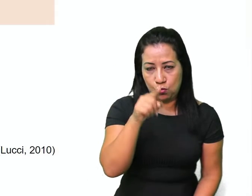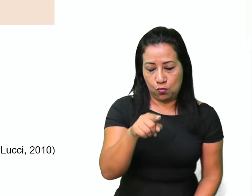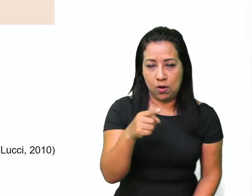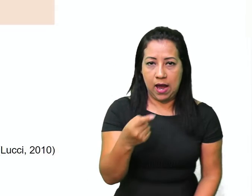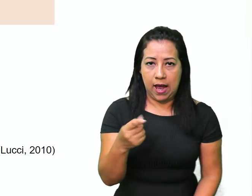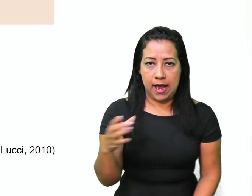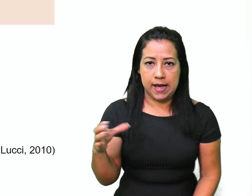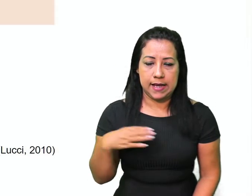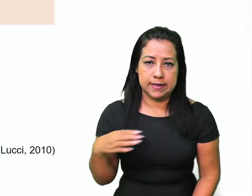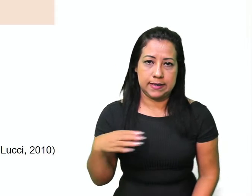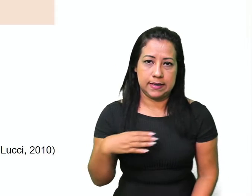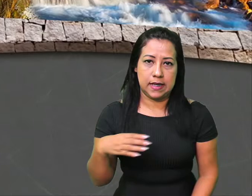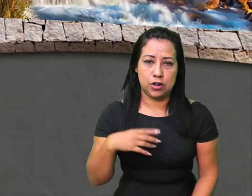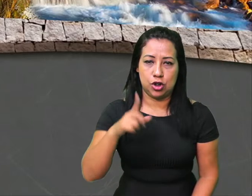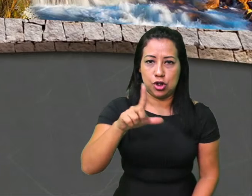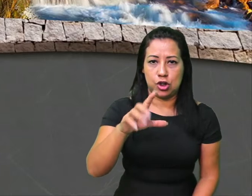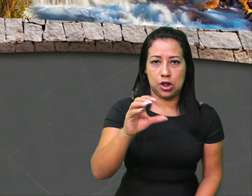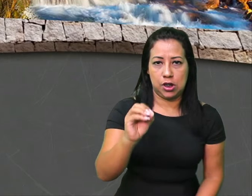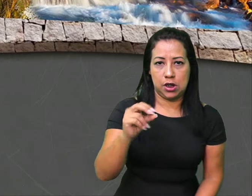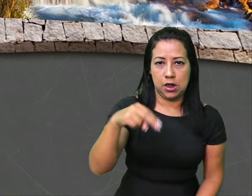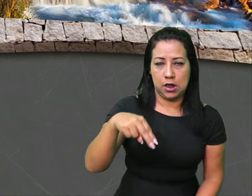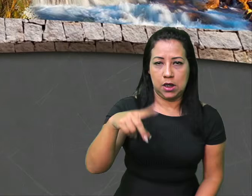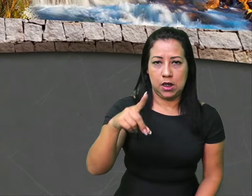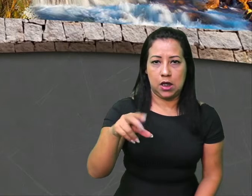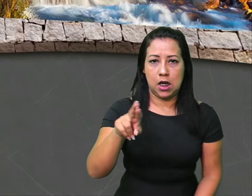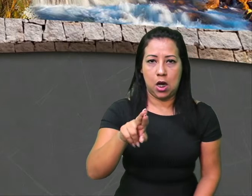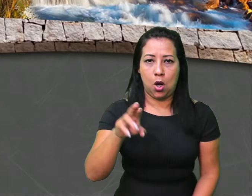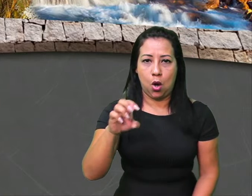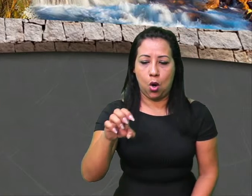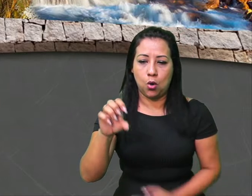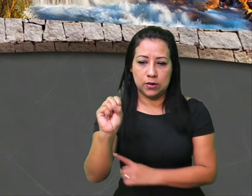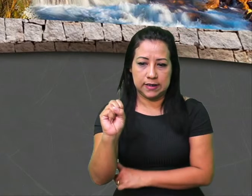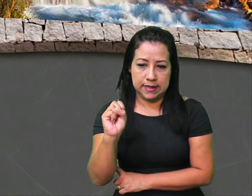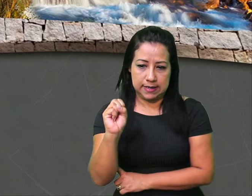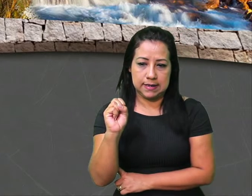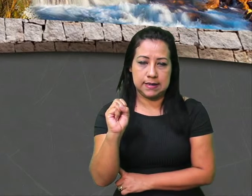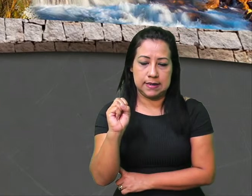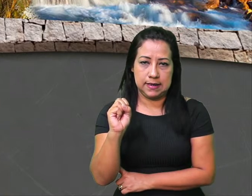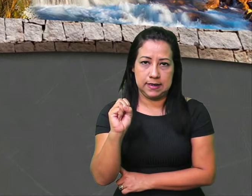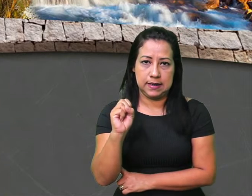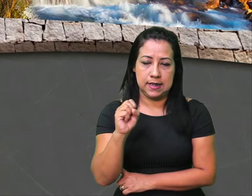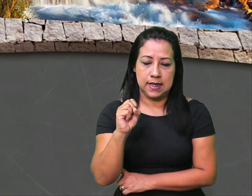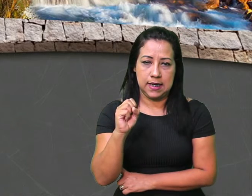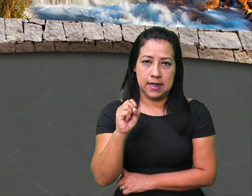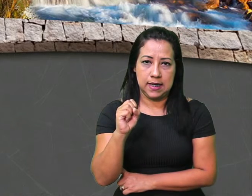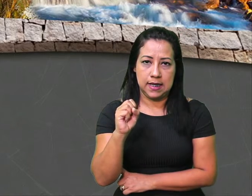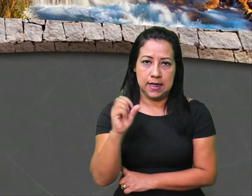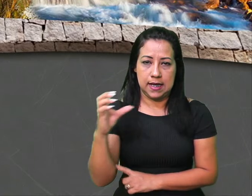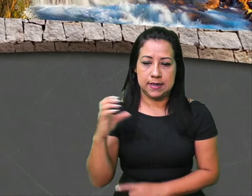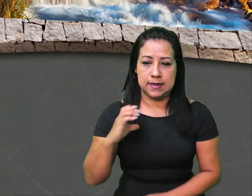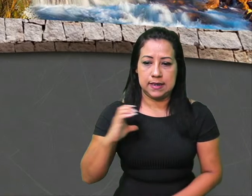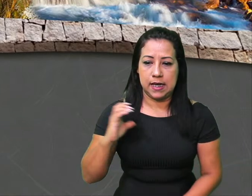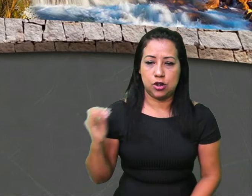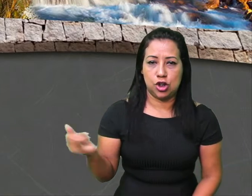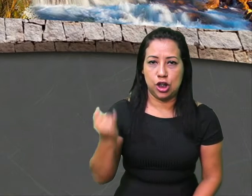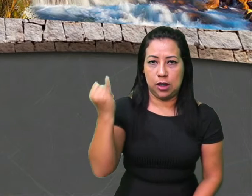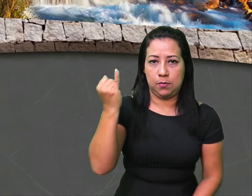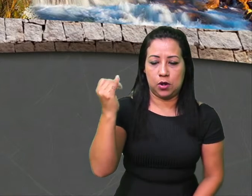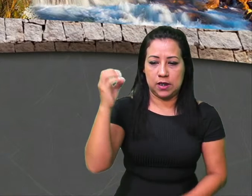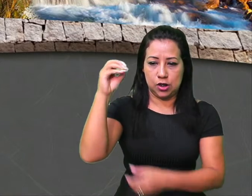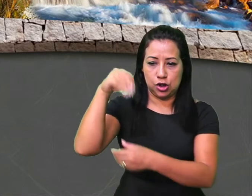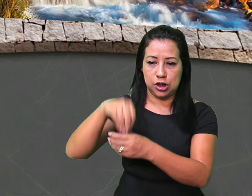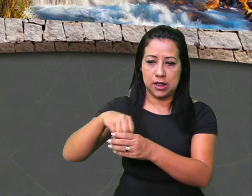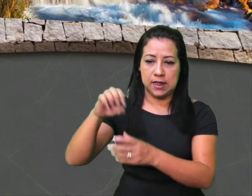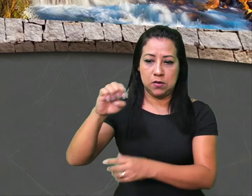importantes na Europa, eu não falei do mundo, falei da Europa, essa cidade teve